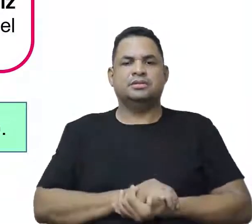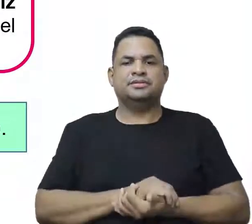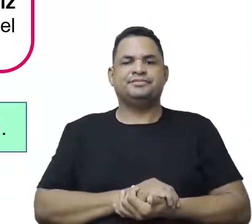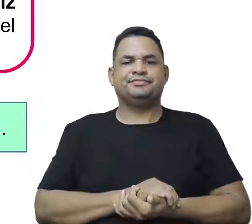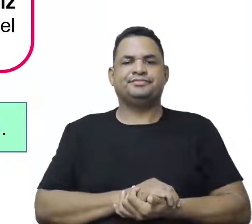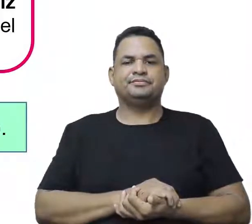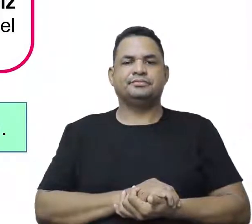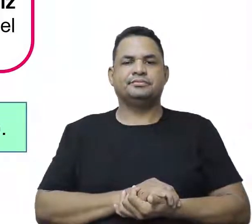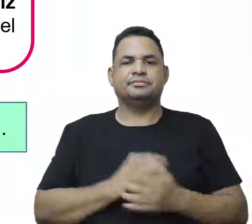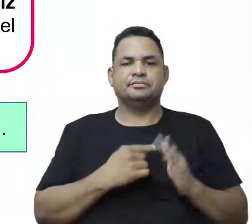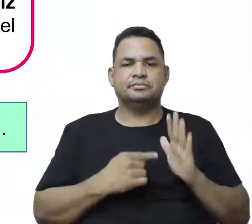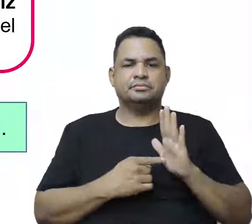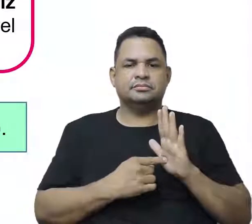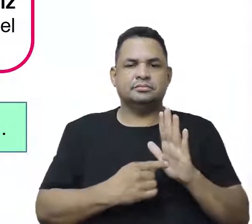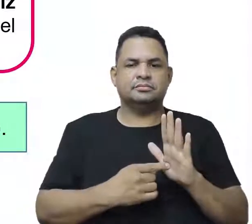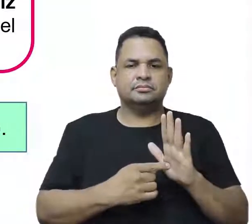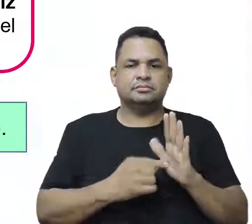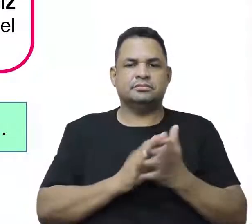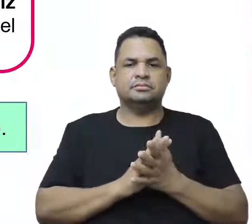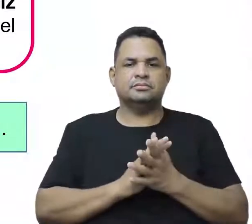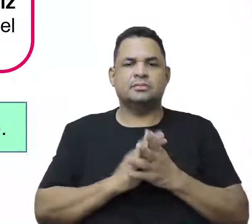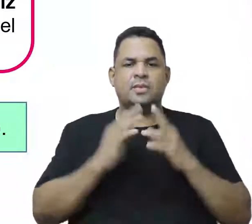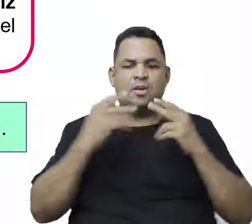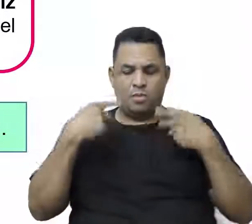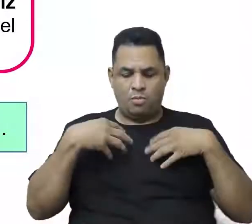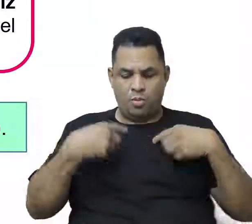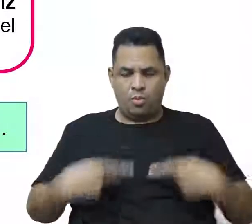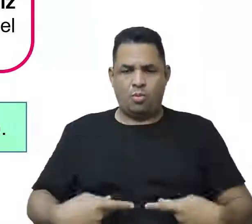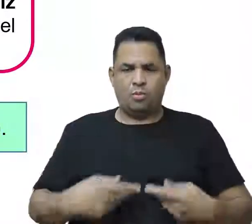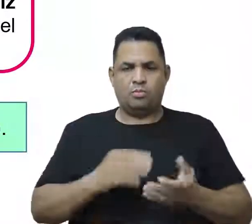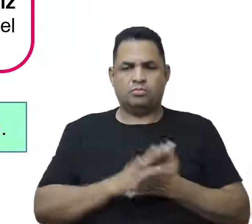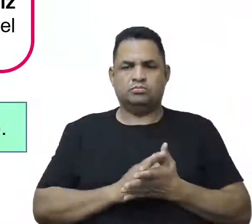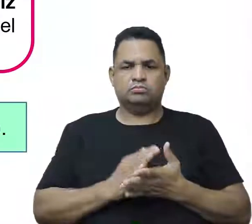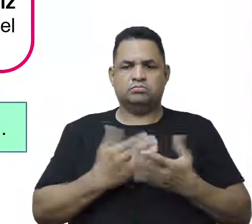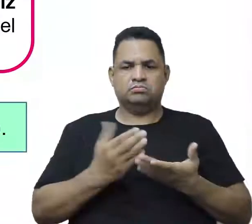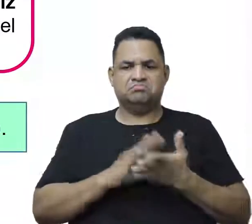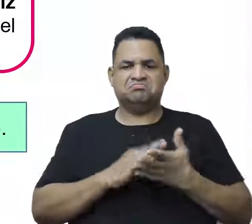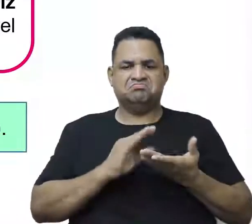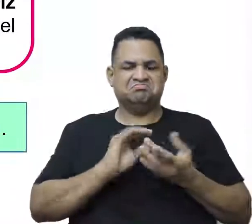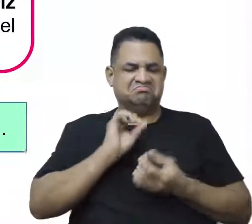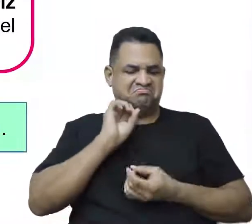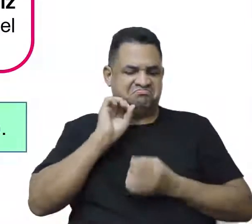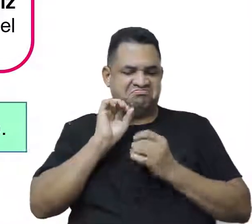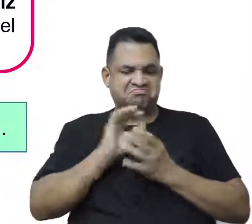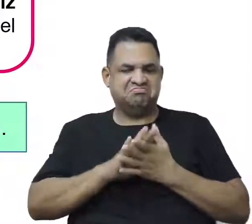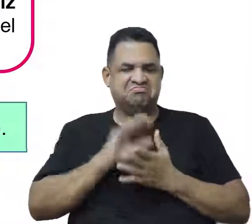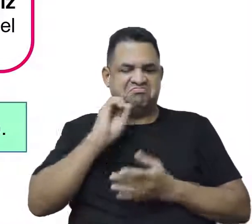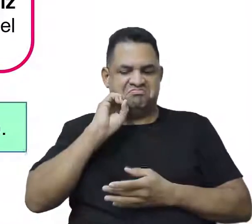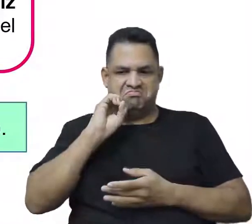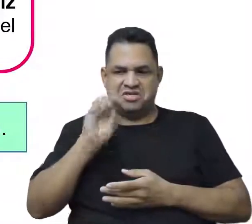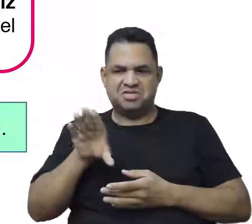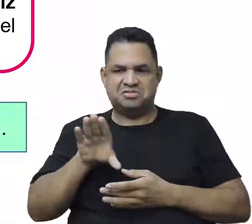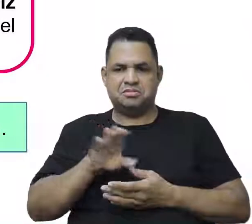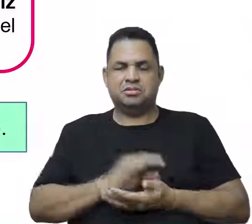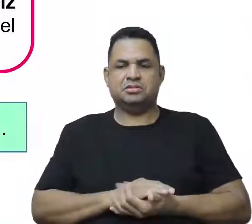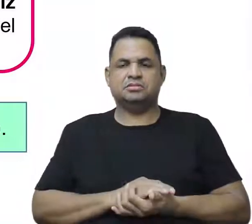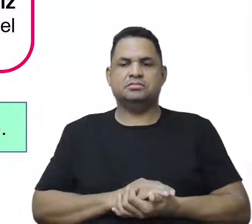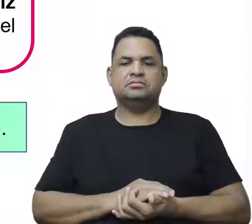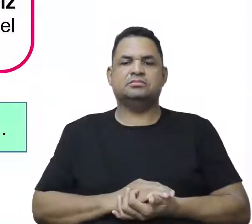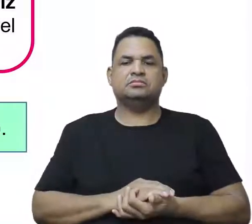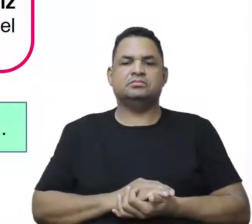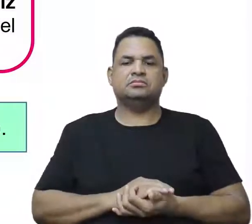primeira, ela traz uma postura corporal de discordância e desprezo. Então, essa